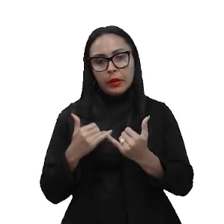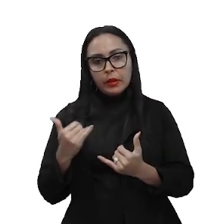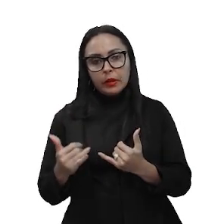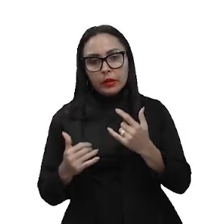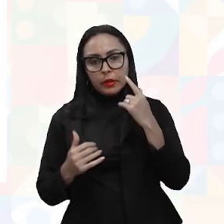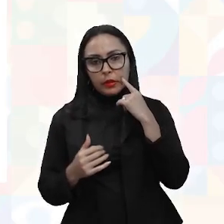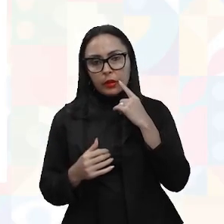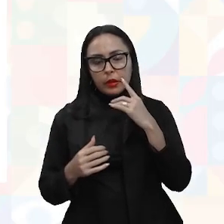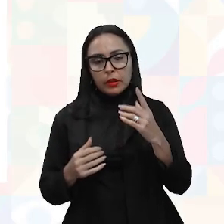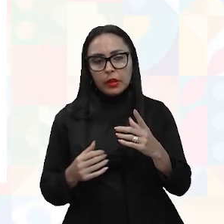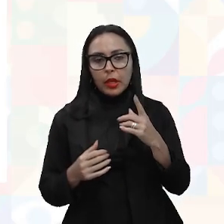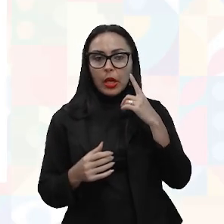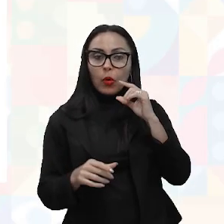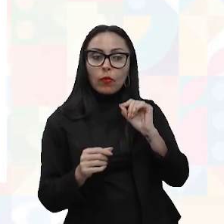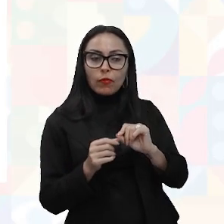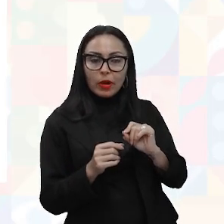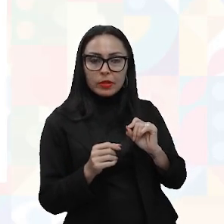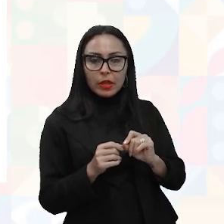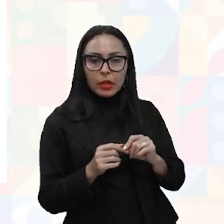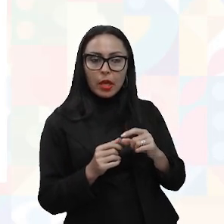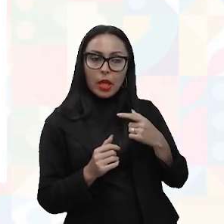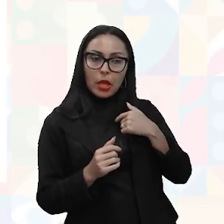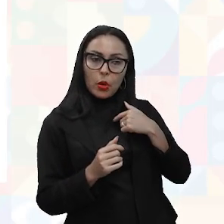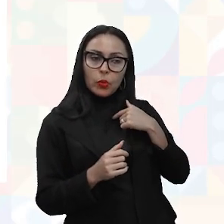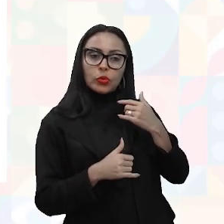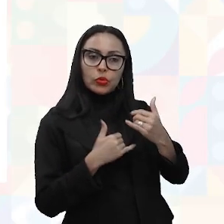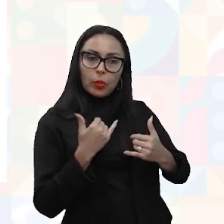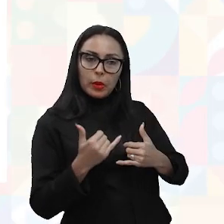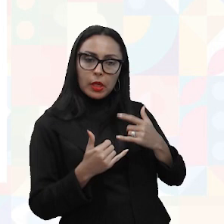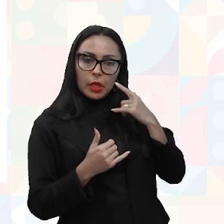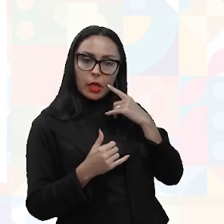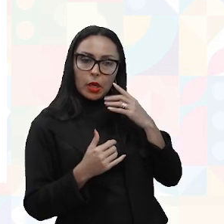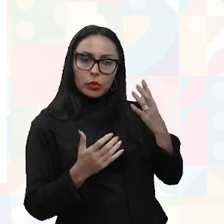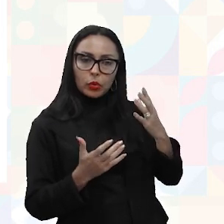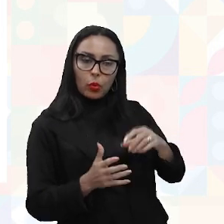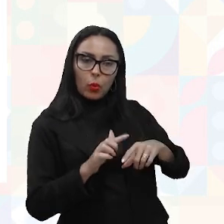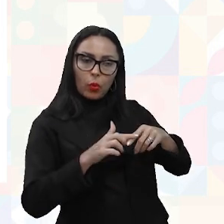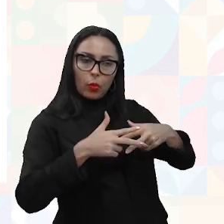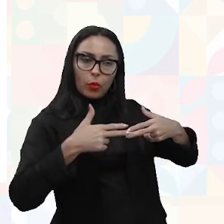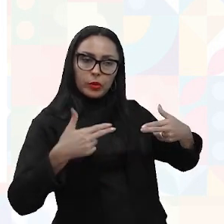que o ato de brincar com o brinquedo. Então, estou brincando com o brinquedo ou mesmo com o